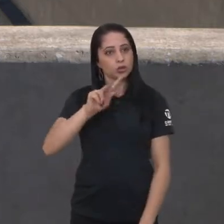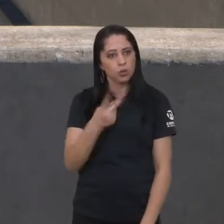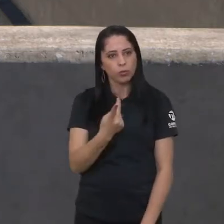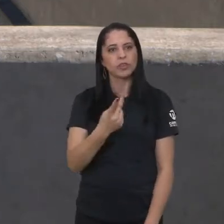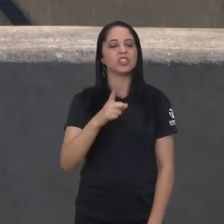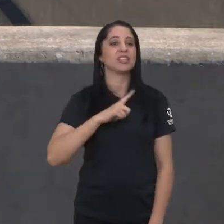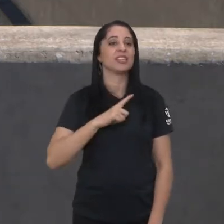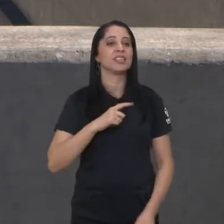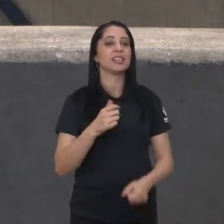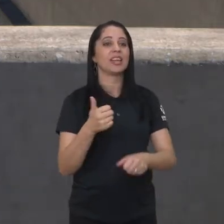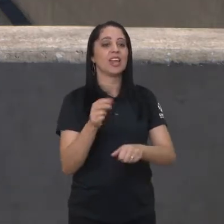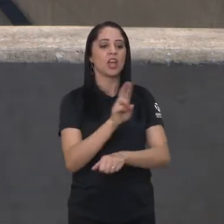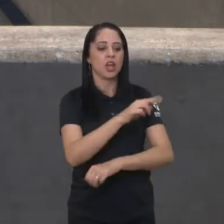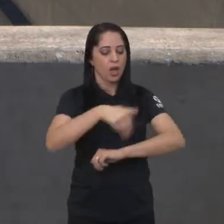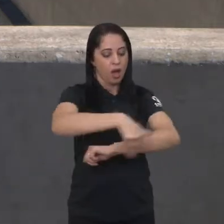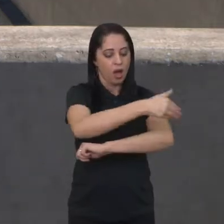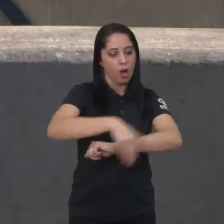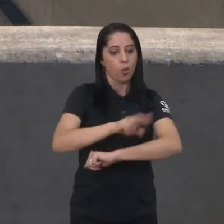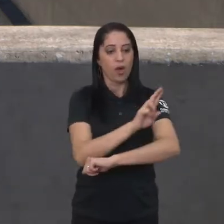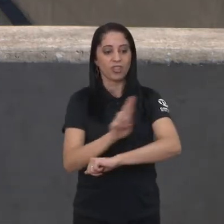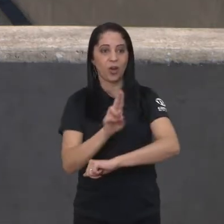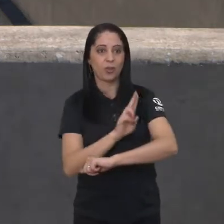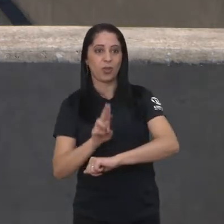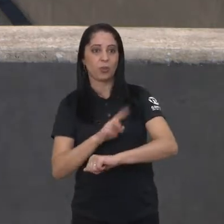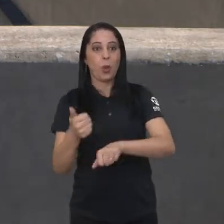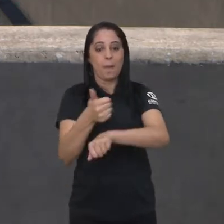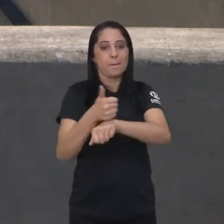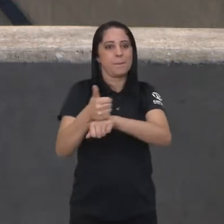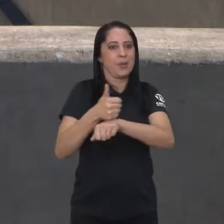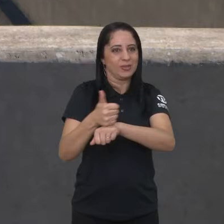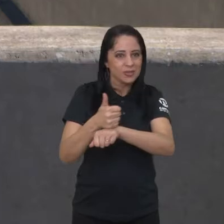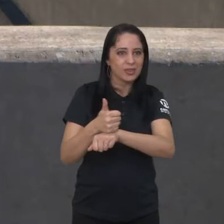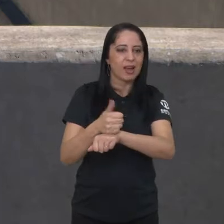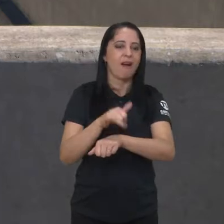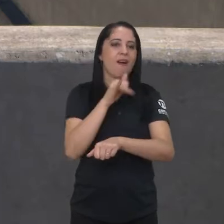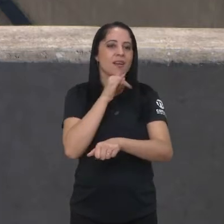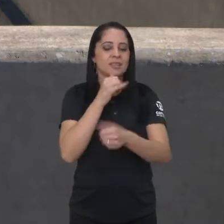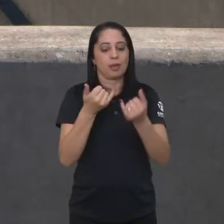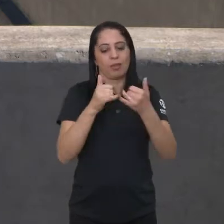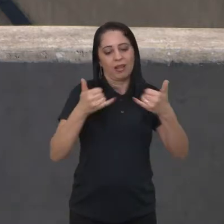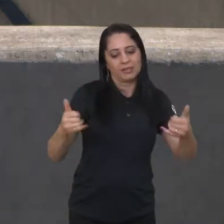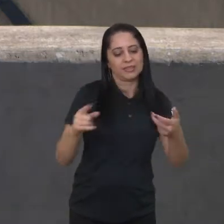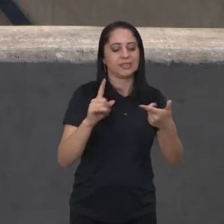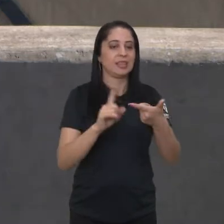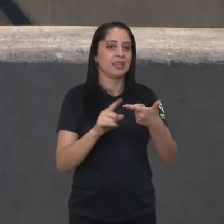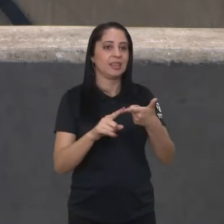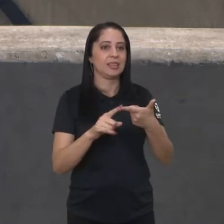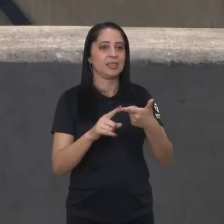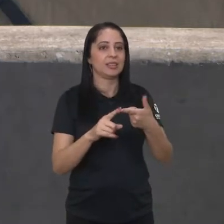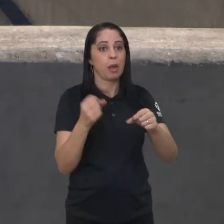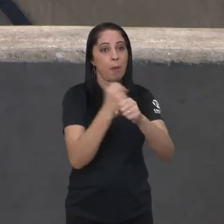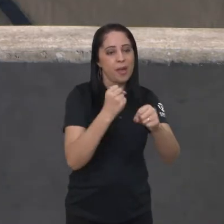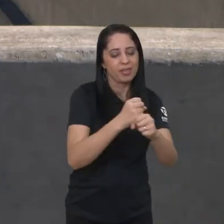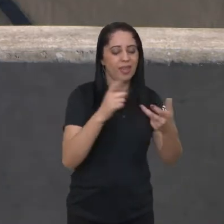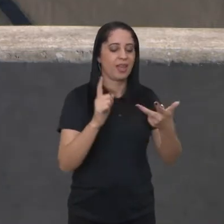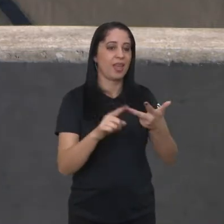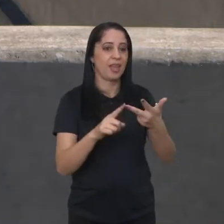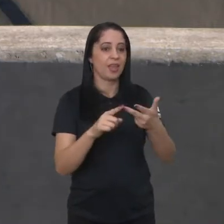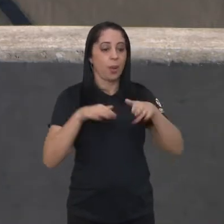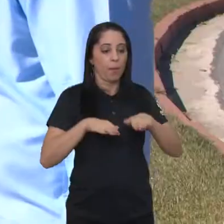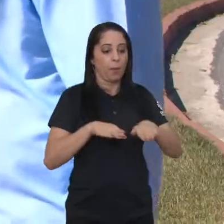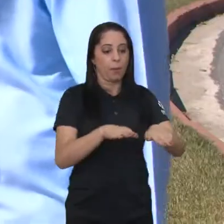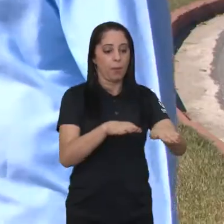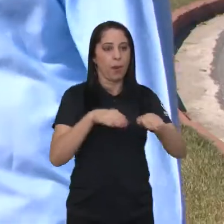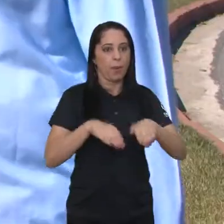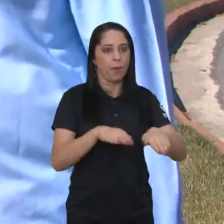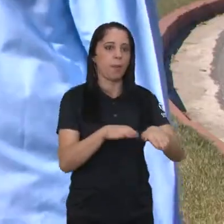eletricistas, lavradores. Aí, com a justa homenagem, pusemos na Câmara Municipal, foi aprovado o complexo José Carlos Pereira da